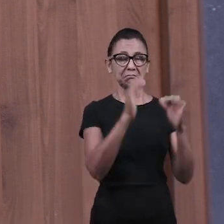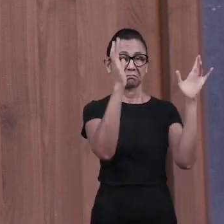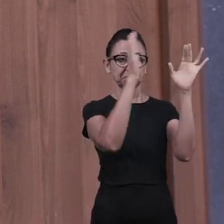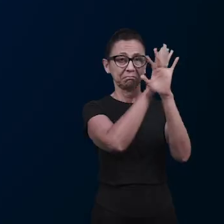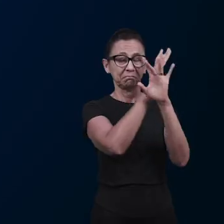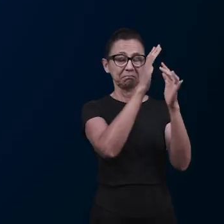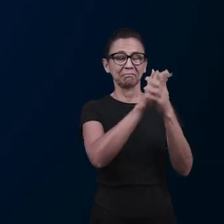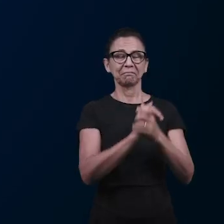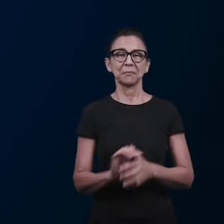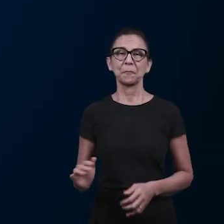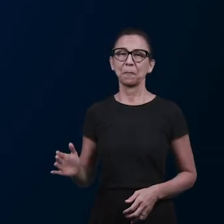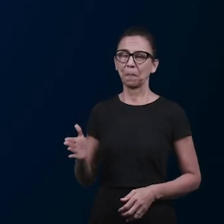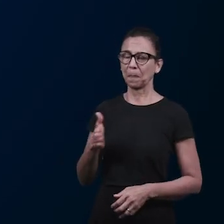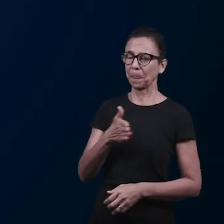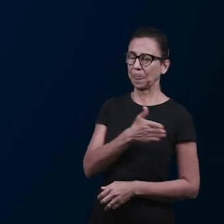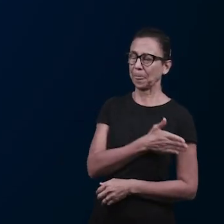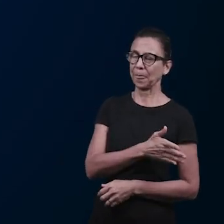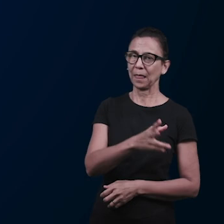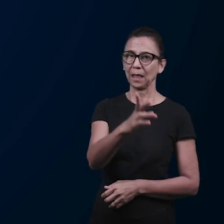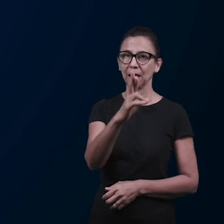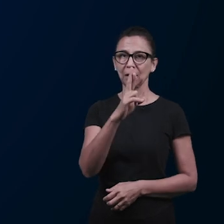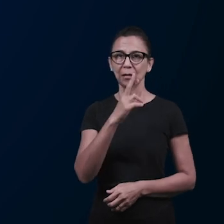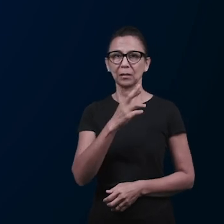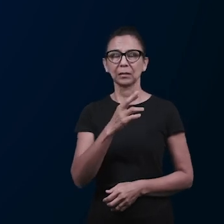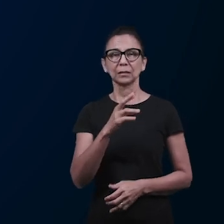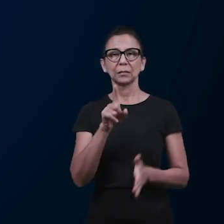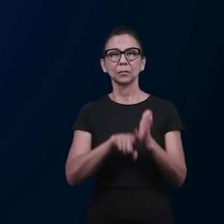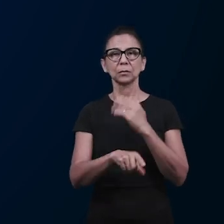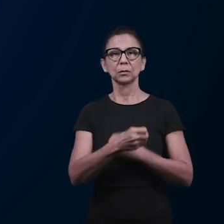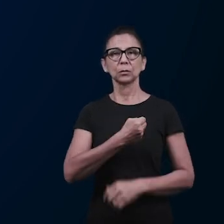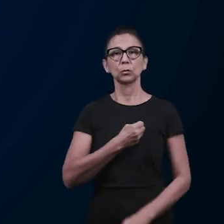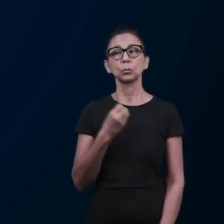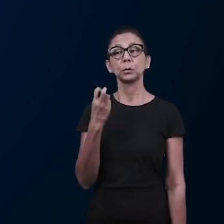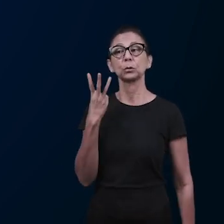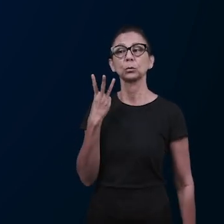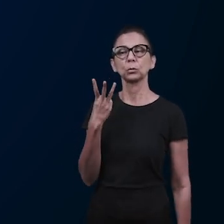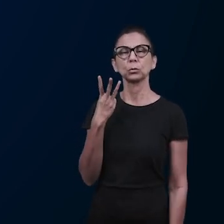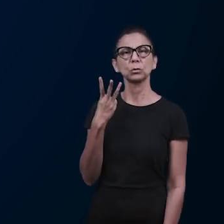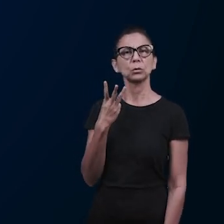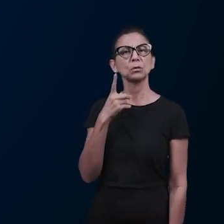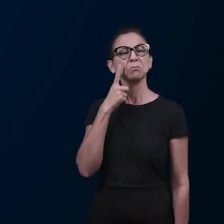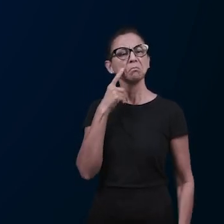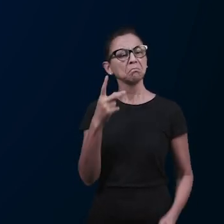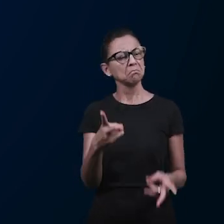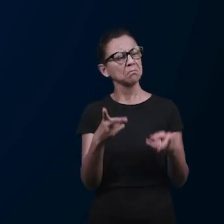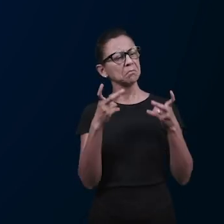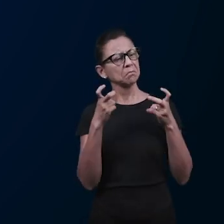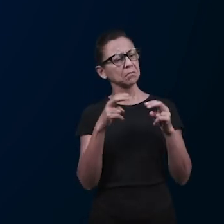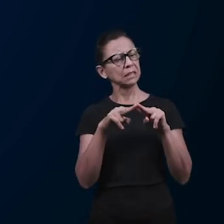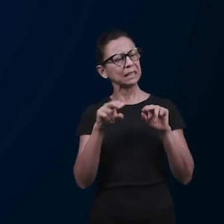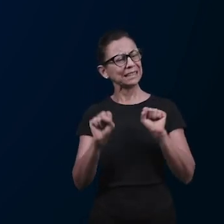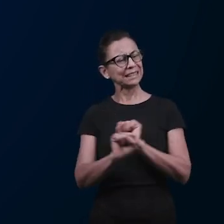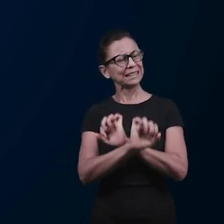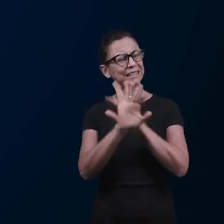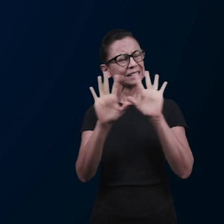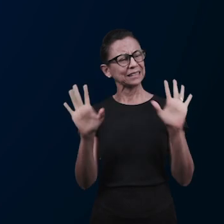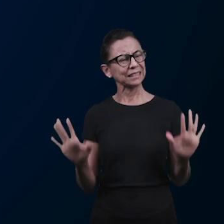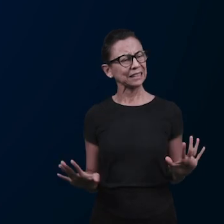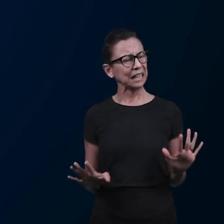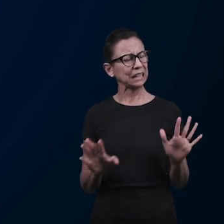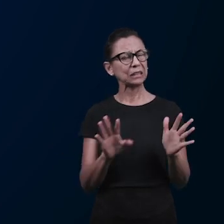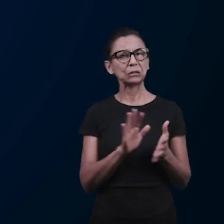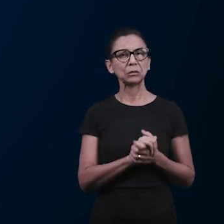para nós. A paz do Senhor, irmãos. Em resposta à pergunta 3, nós vimos que fica evidenciado que a falta